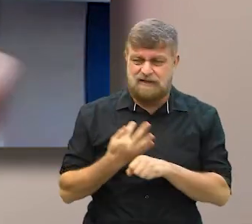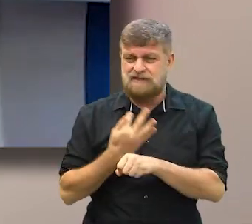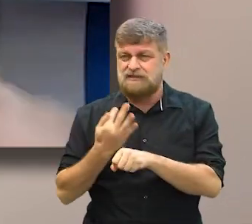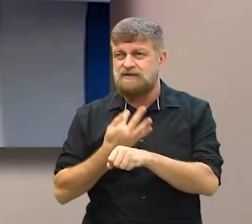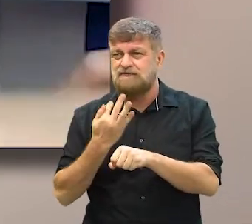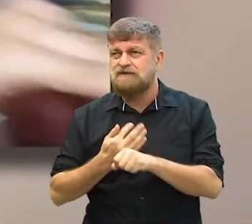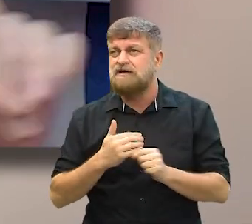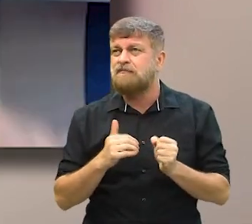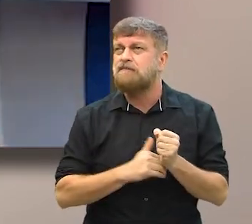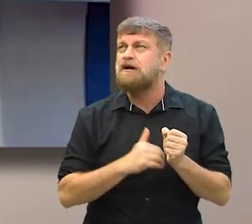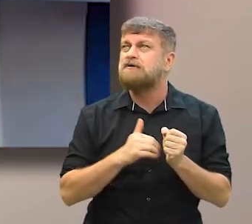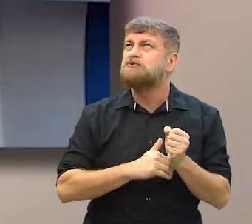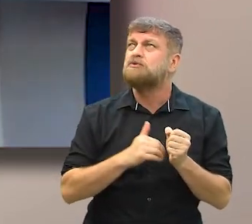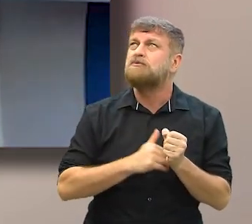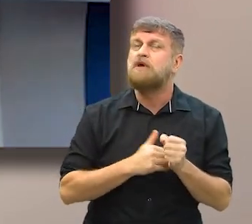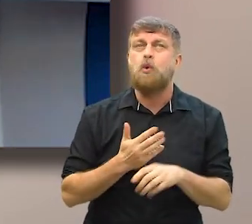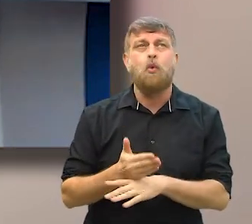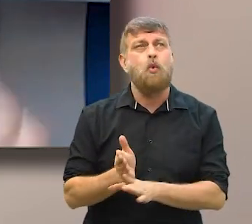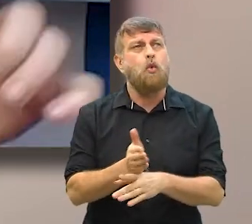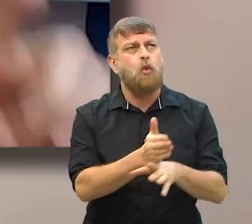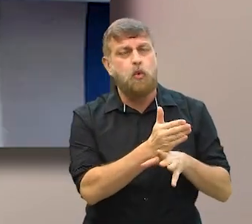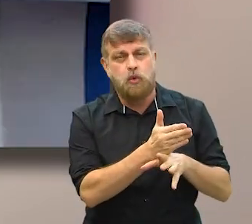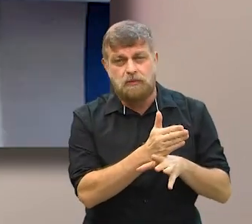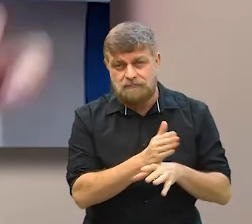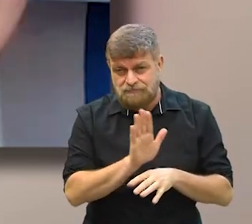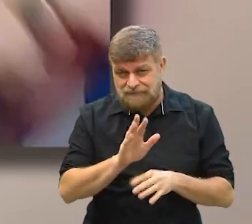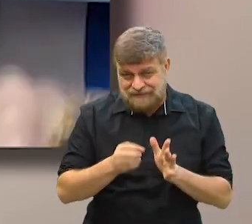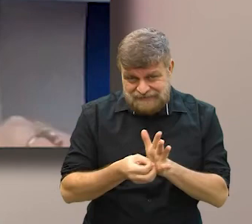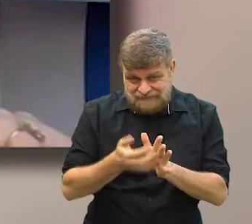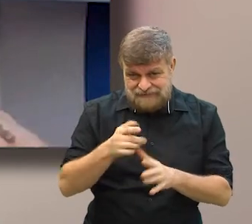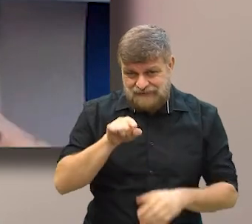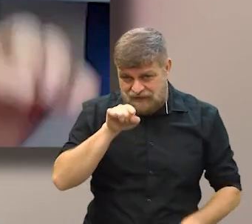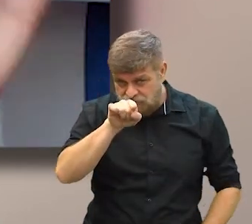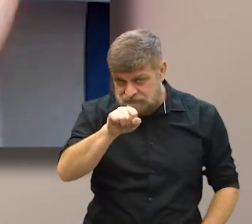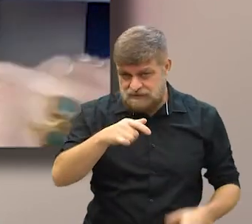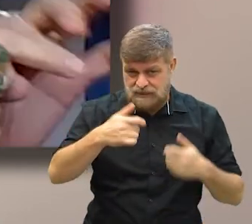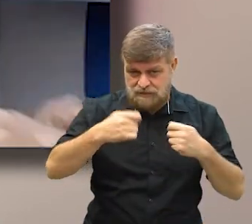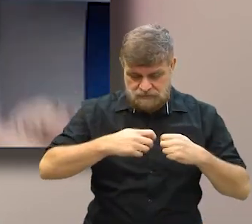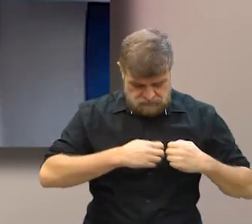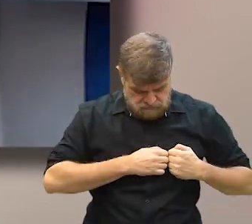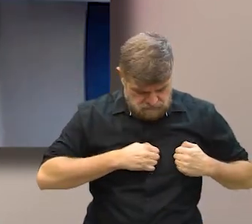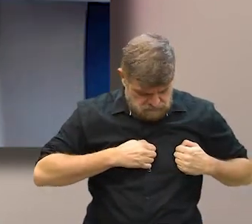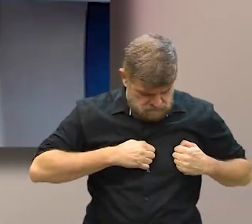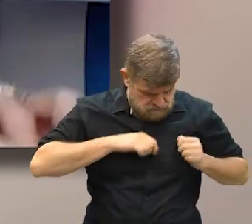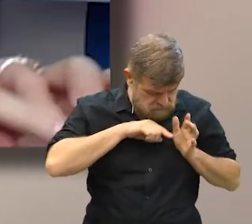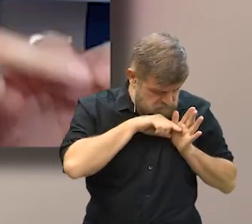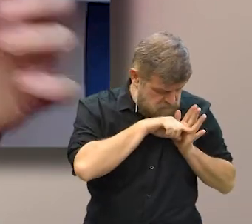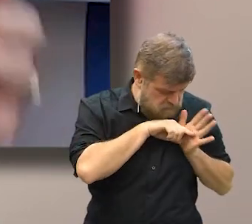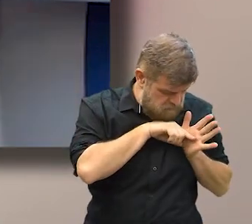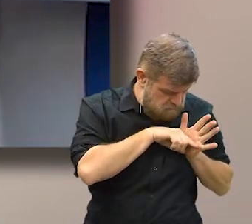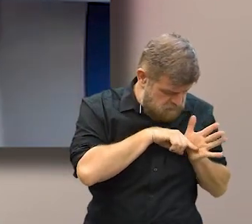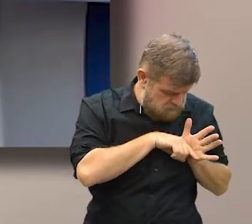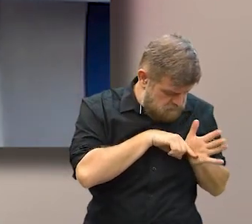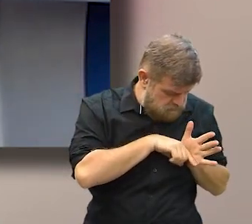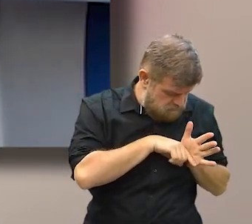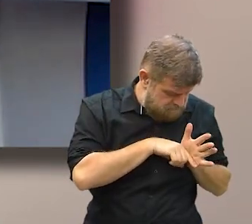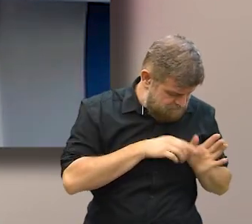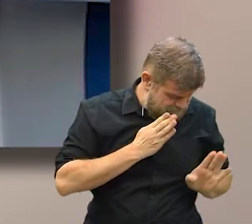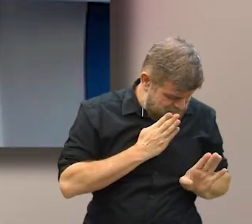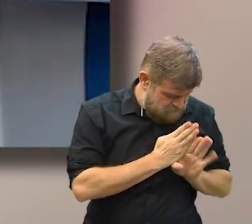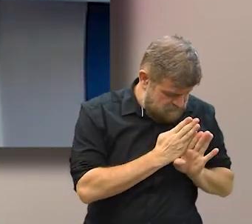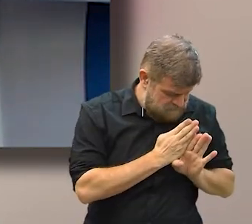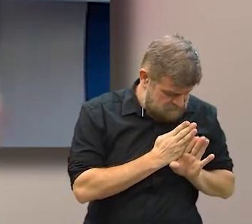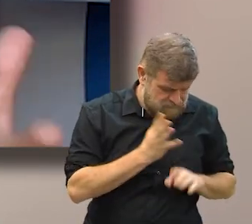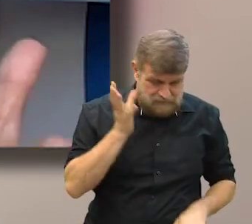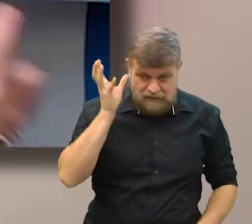para esconder debaixo do tapete, mas às vezes é justamente isso que está te tirando o sono,